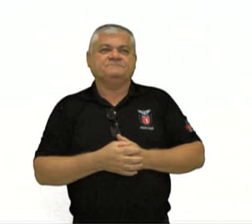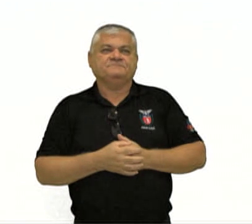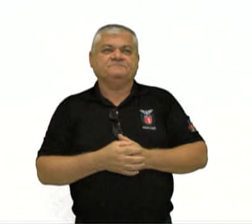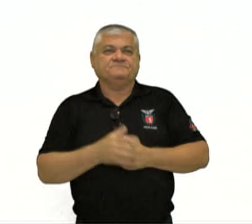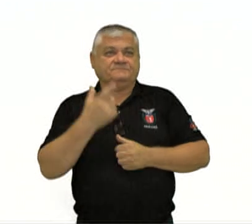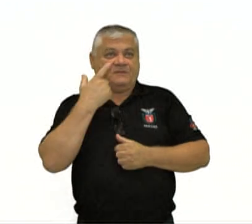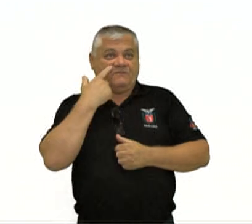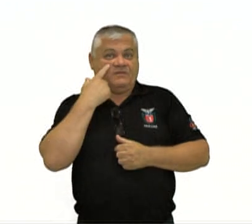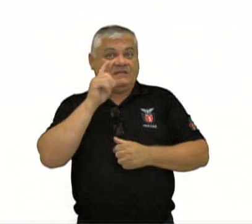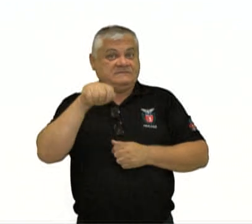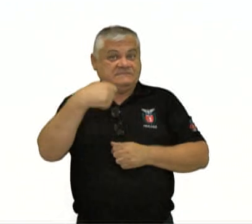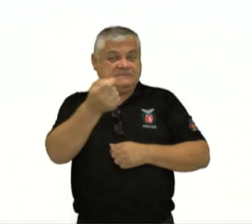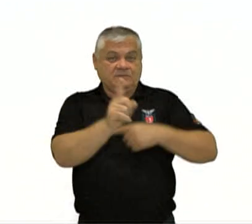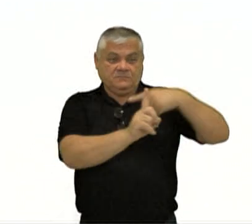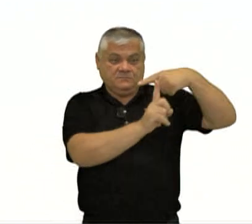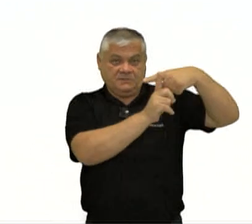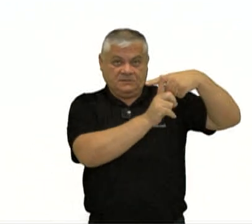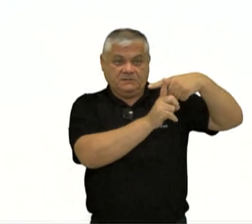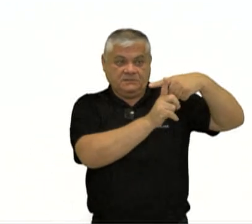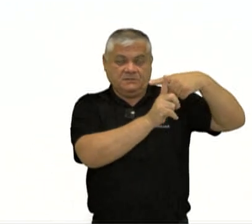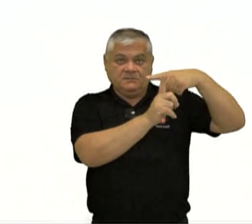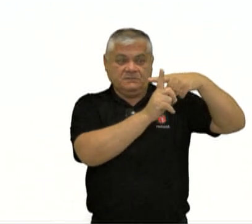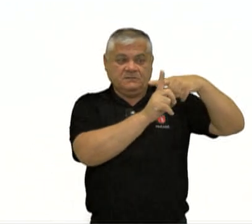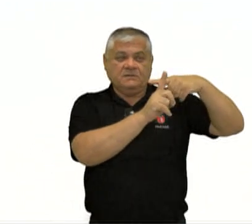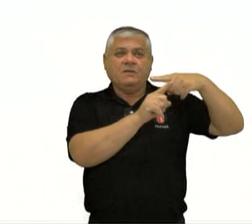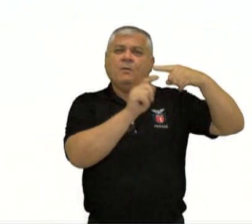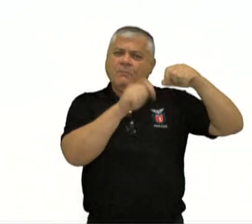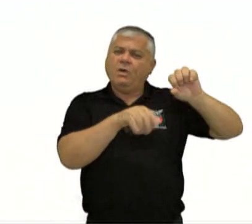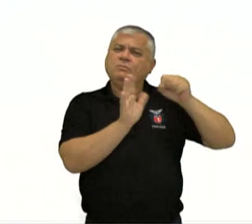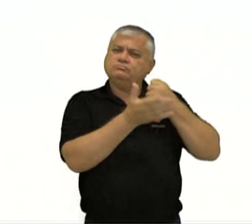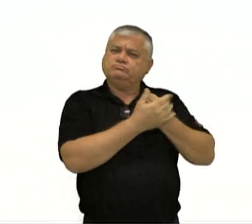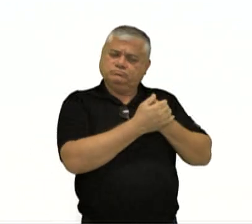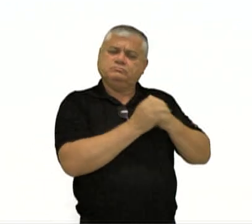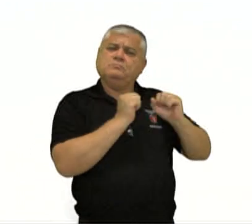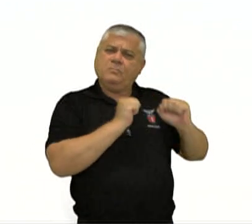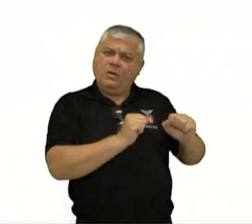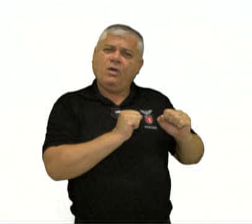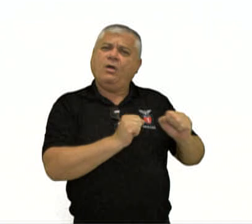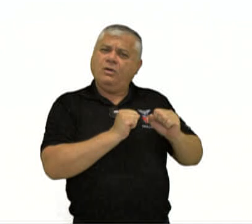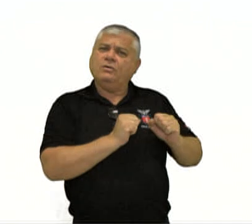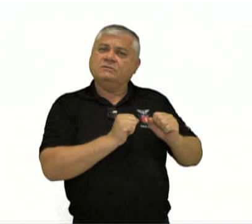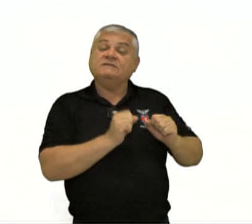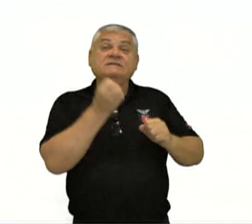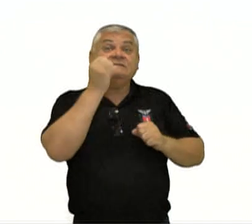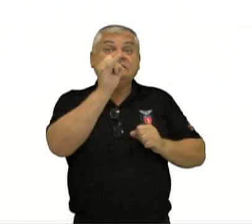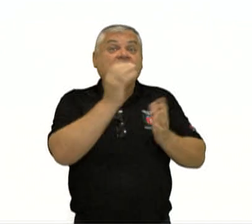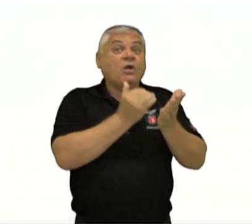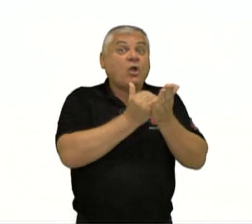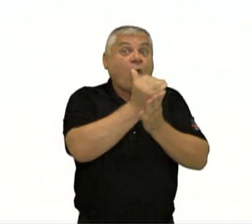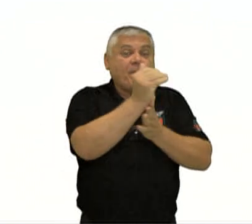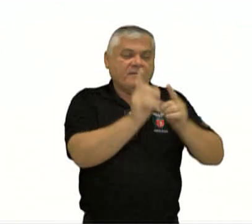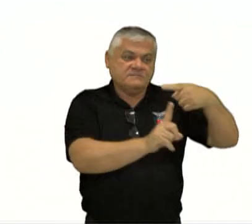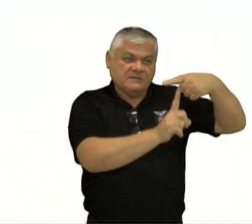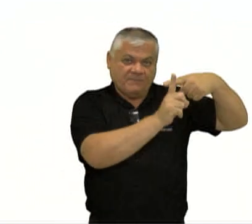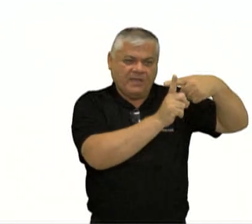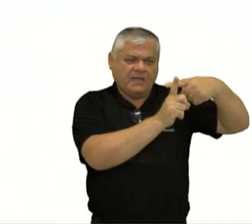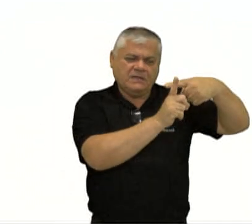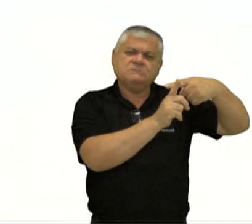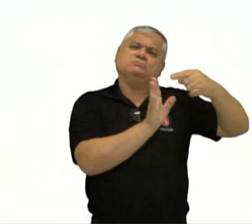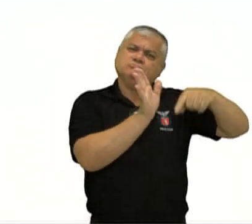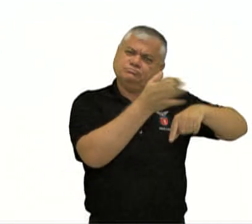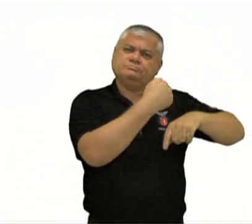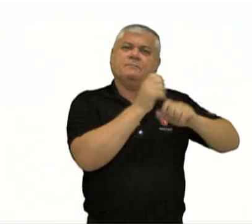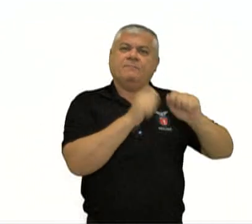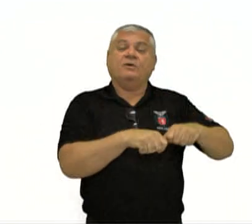observe, o sinal de mais, ele pode ser omitido quando está lá no início da expressão. Agora, se eu estiver lá no meio